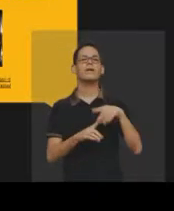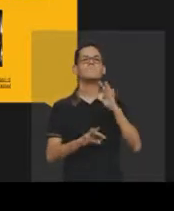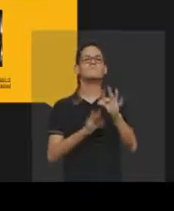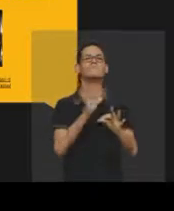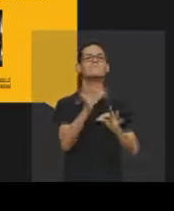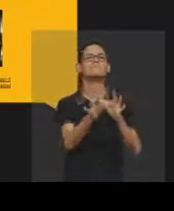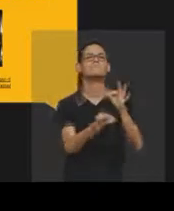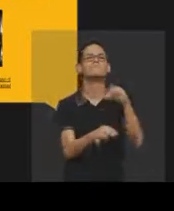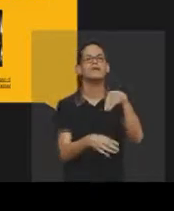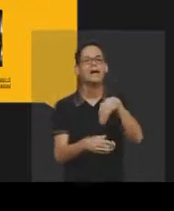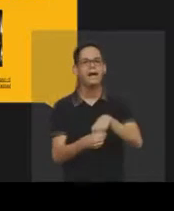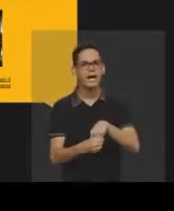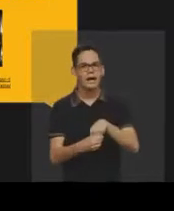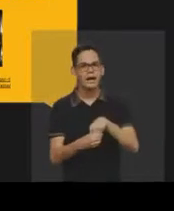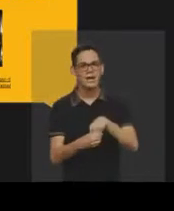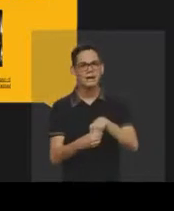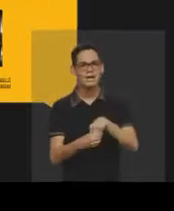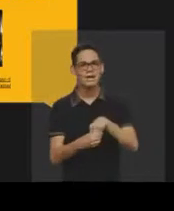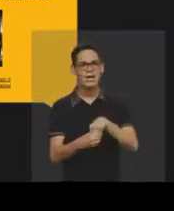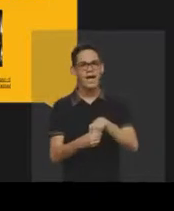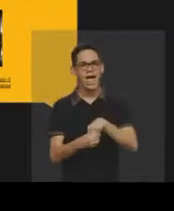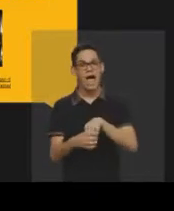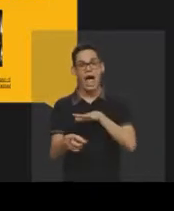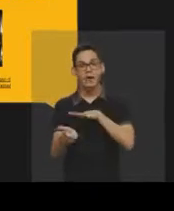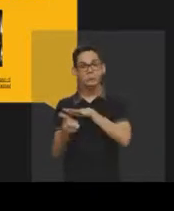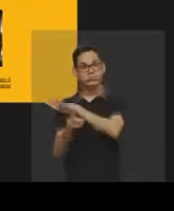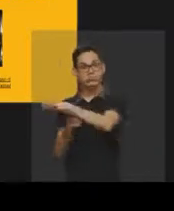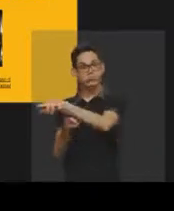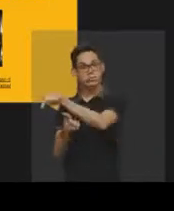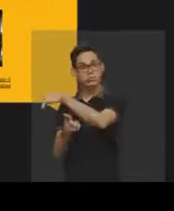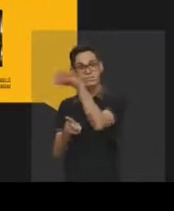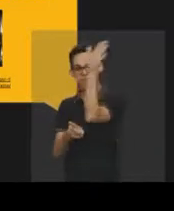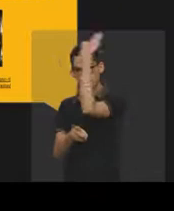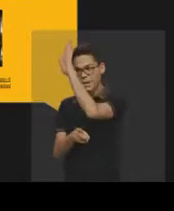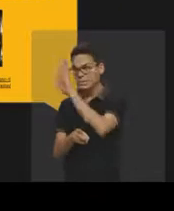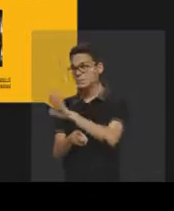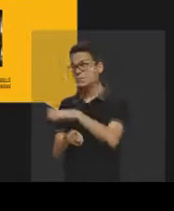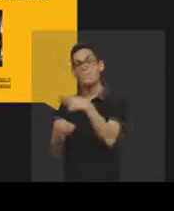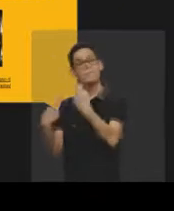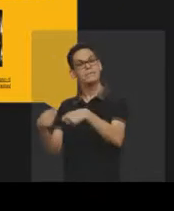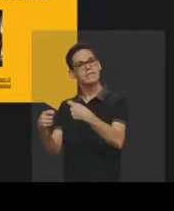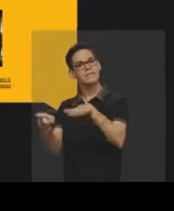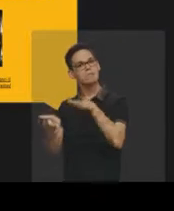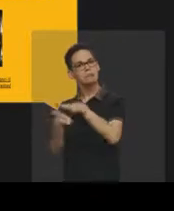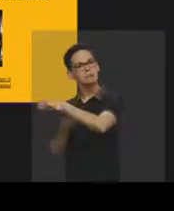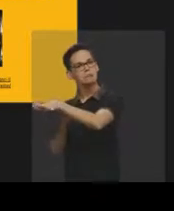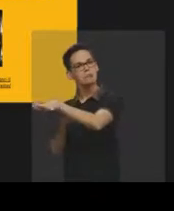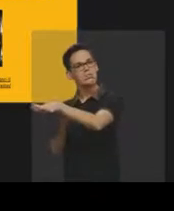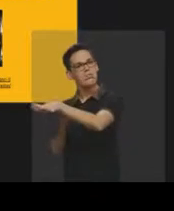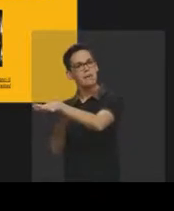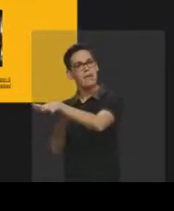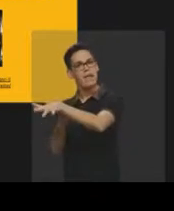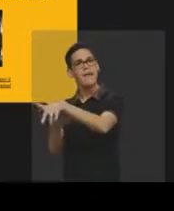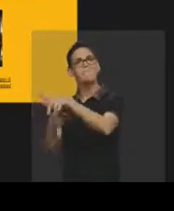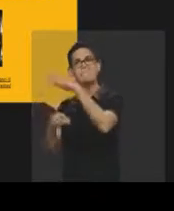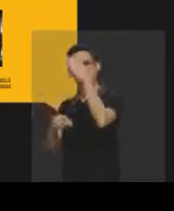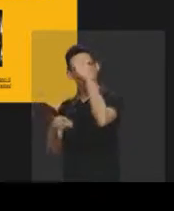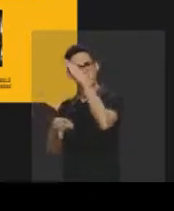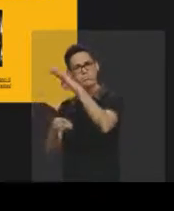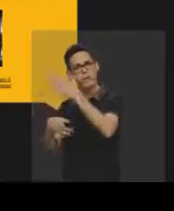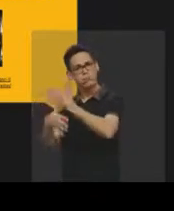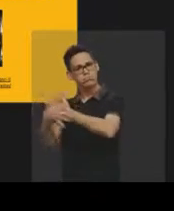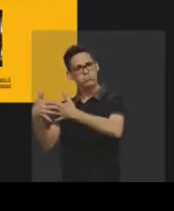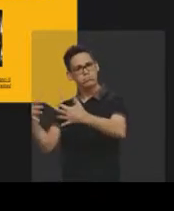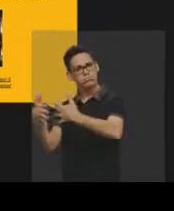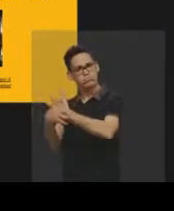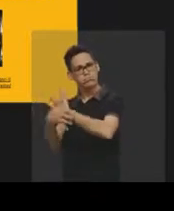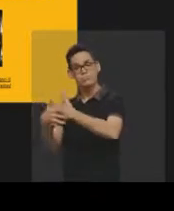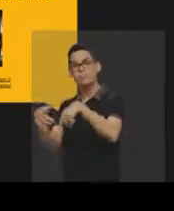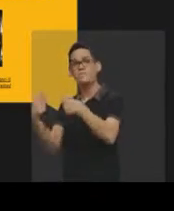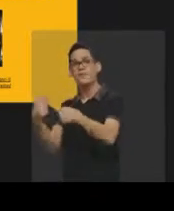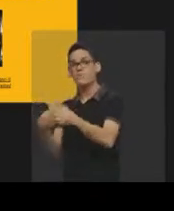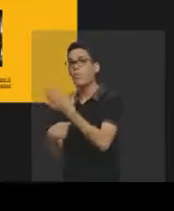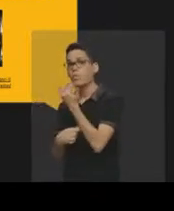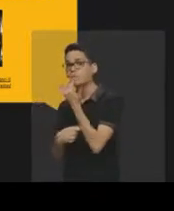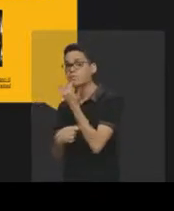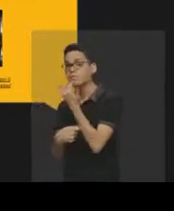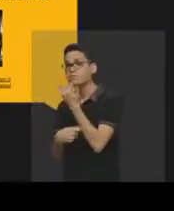porque a demanda da população brasileira, principalmente a demanda nos grandes centros, né, por